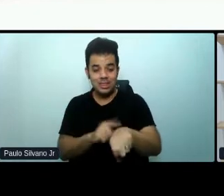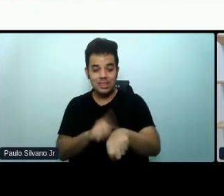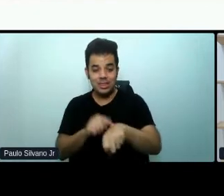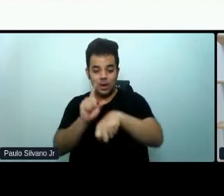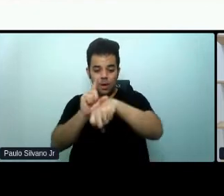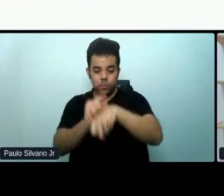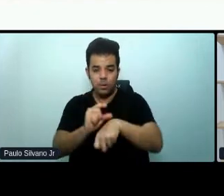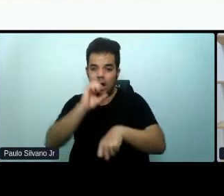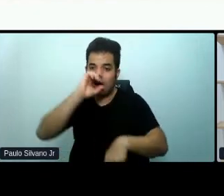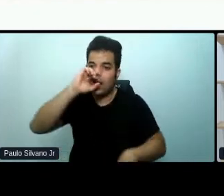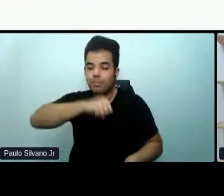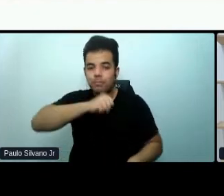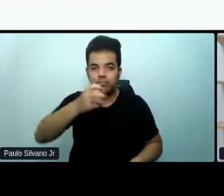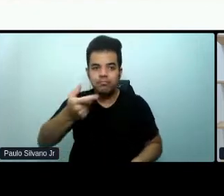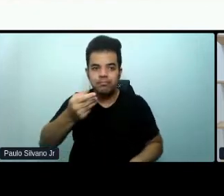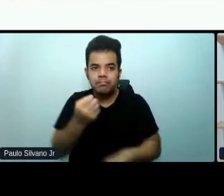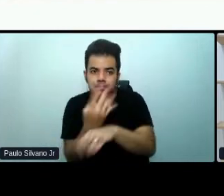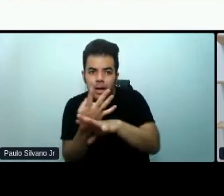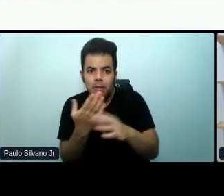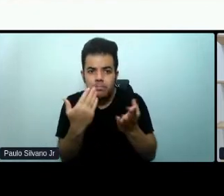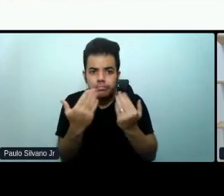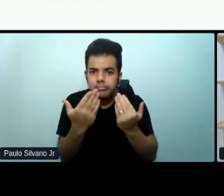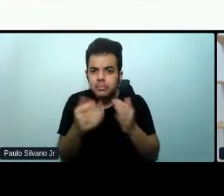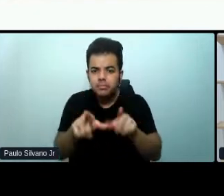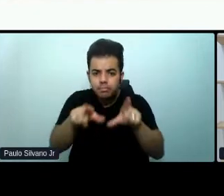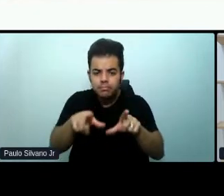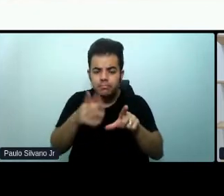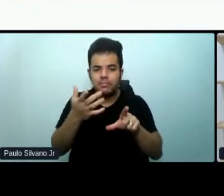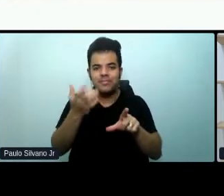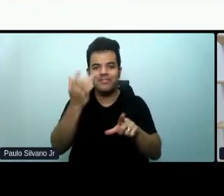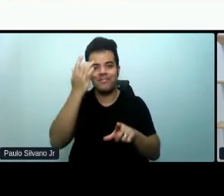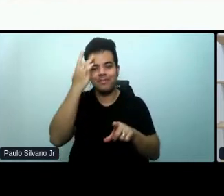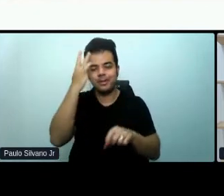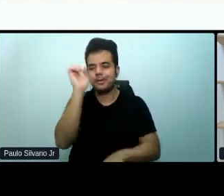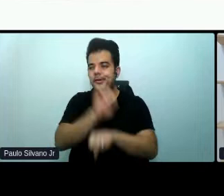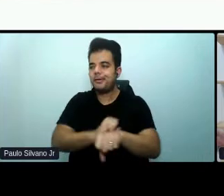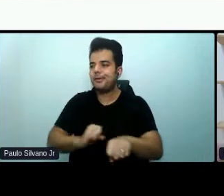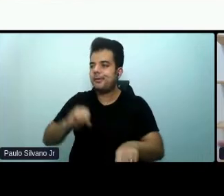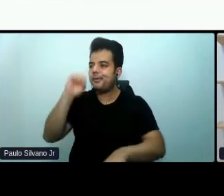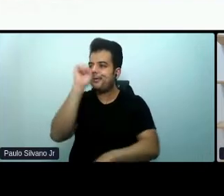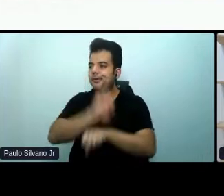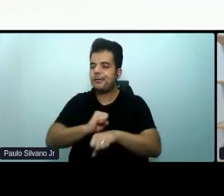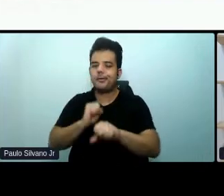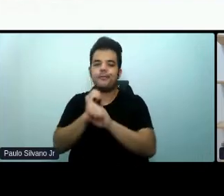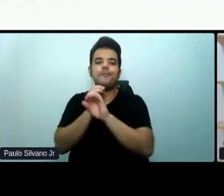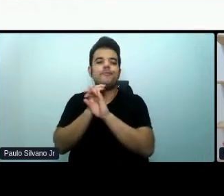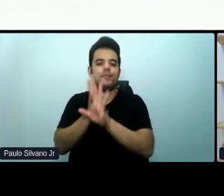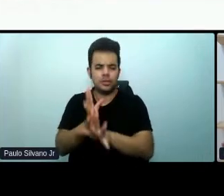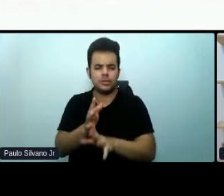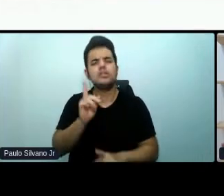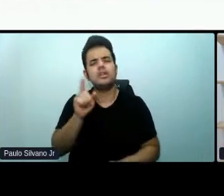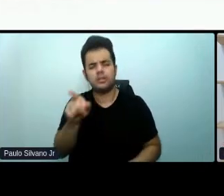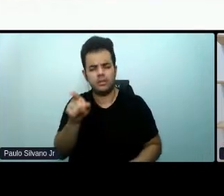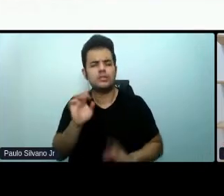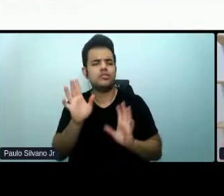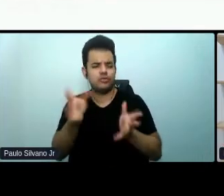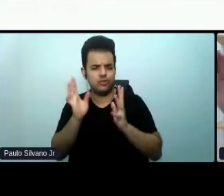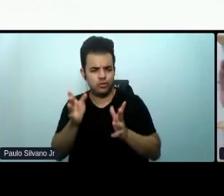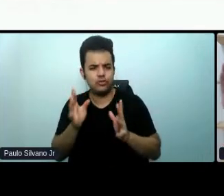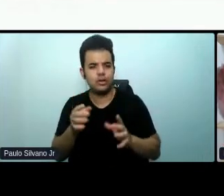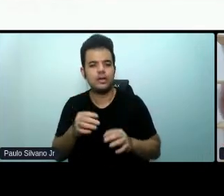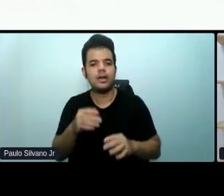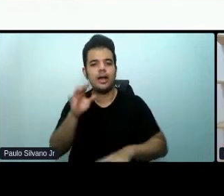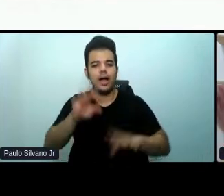seu tempo, você não fica esperando. Já fiz consultas online. Mesmo que você fique